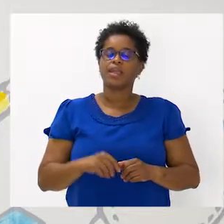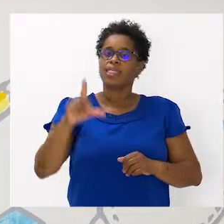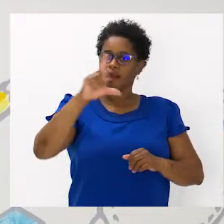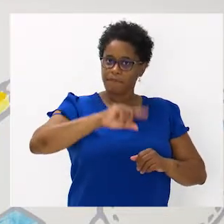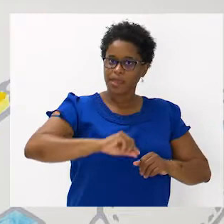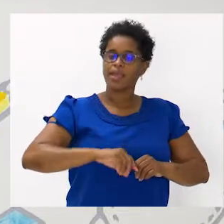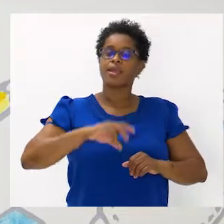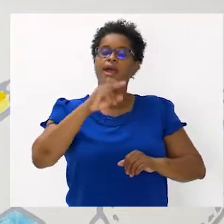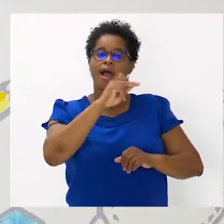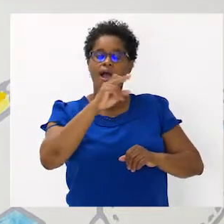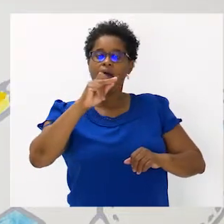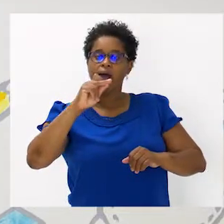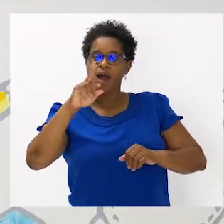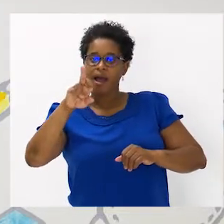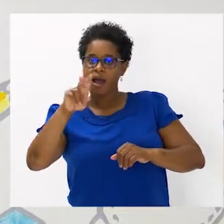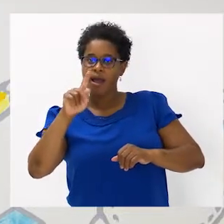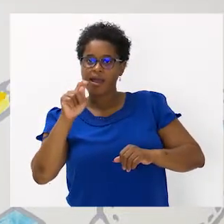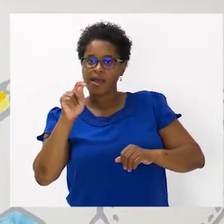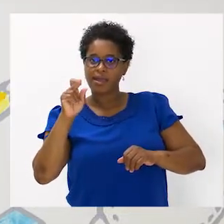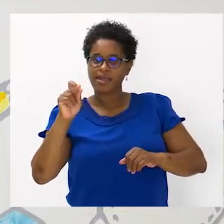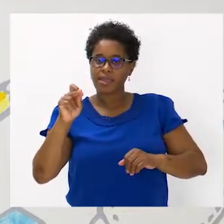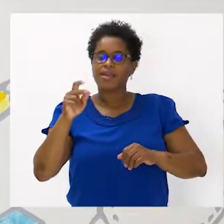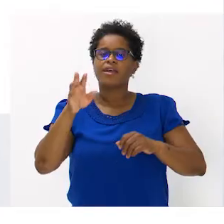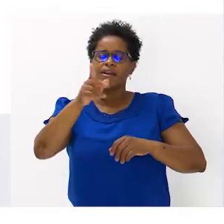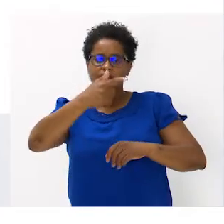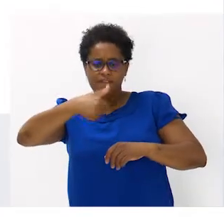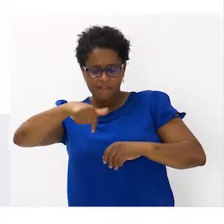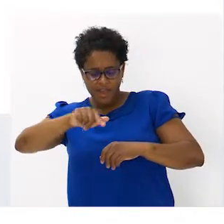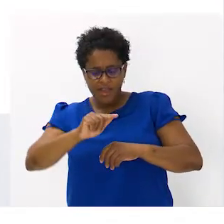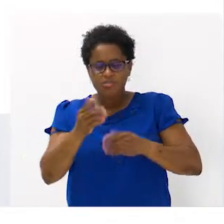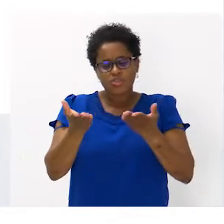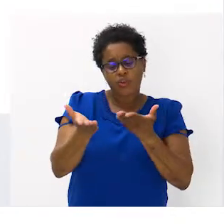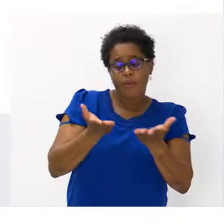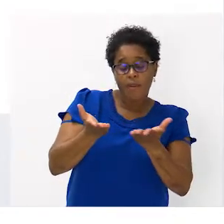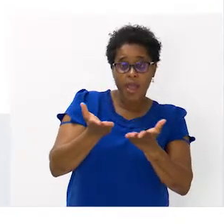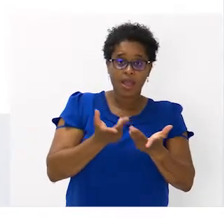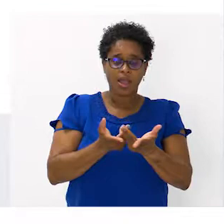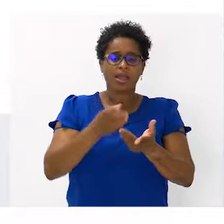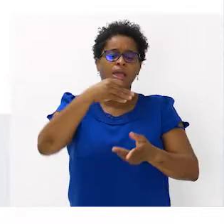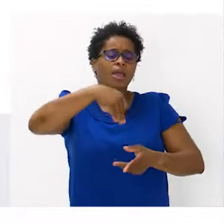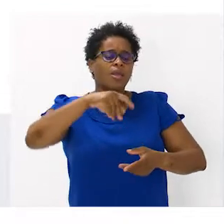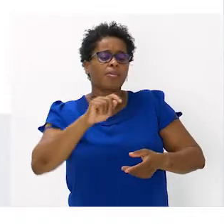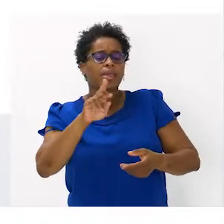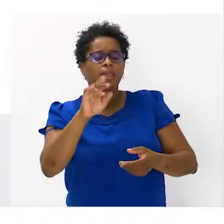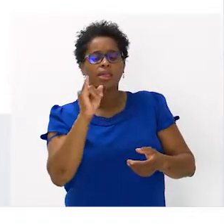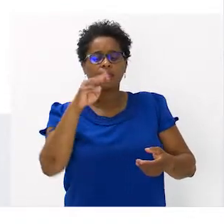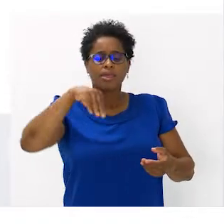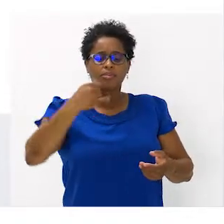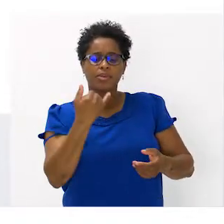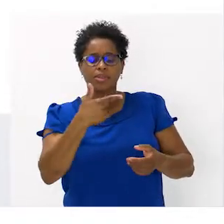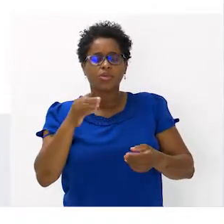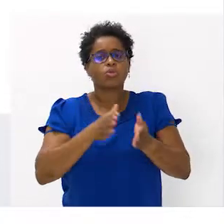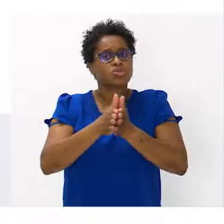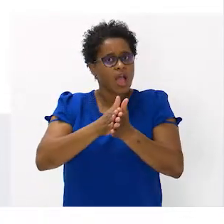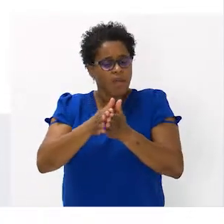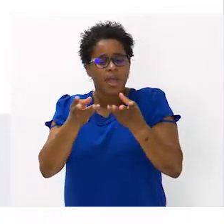e também a área. Vamos diferenciá-los. Perímetro é usada para calcular a